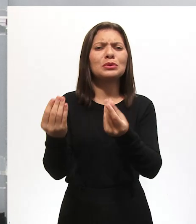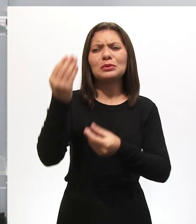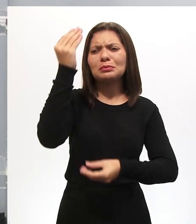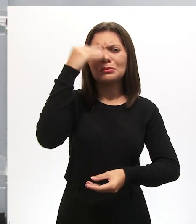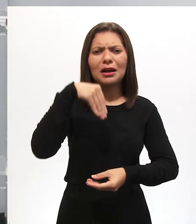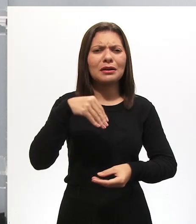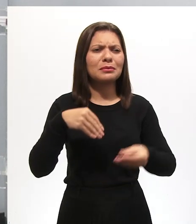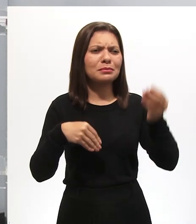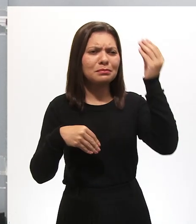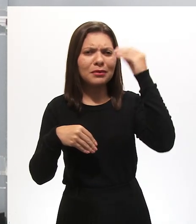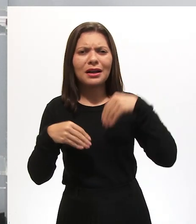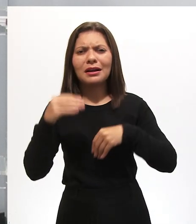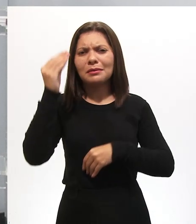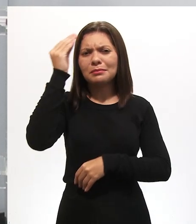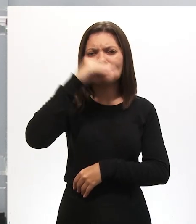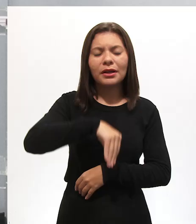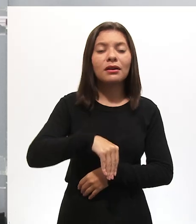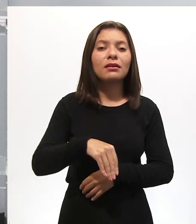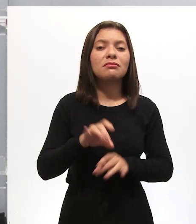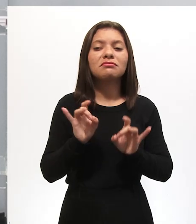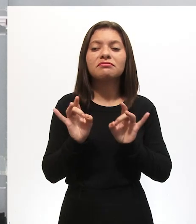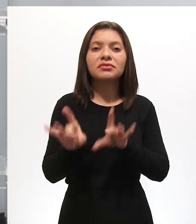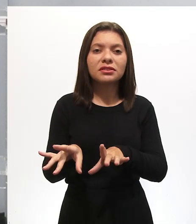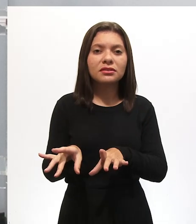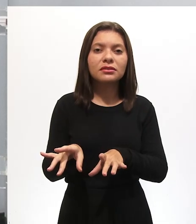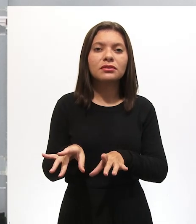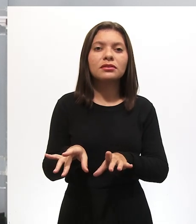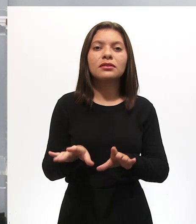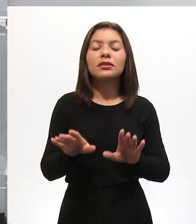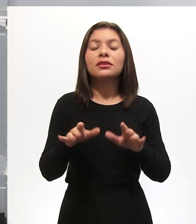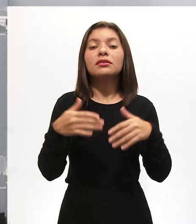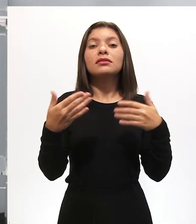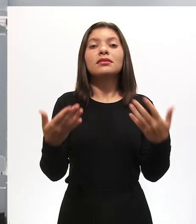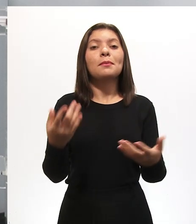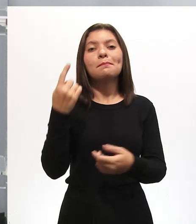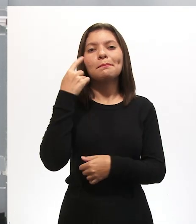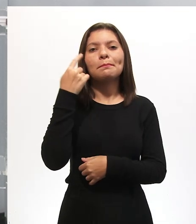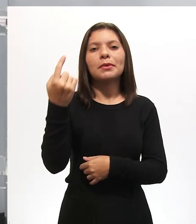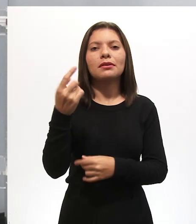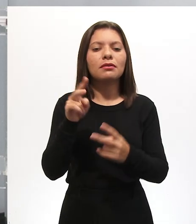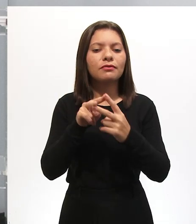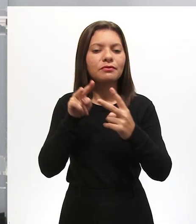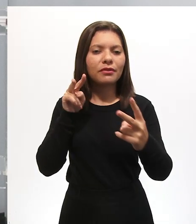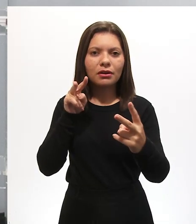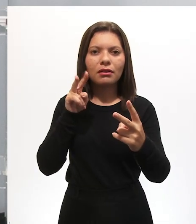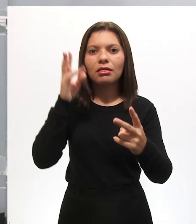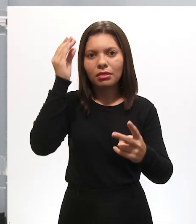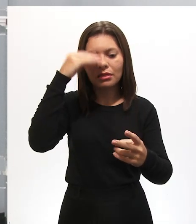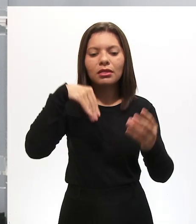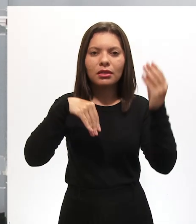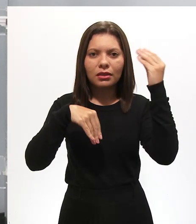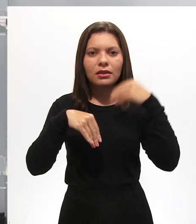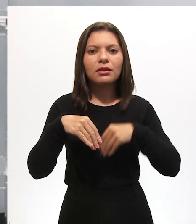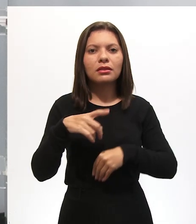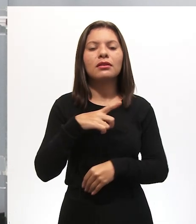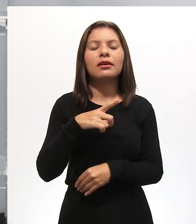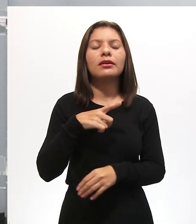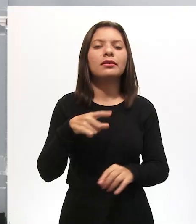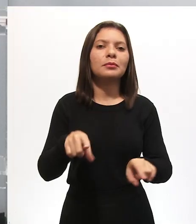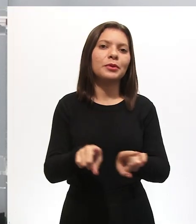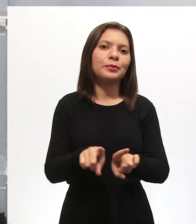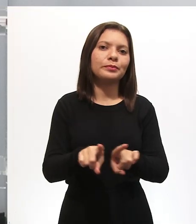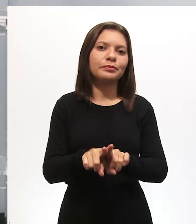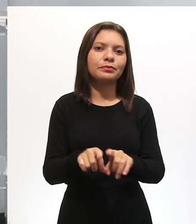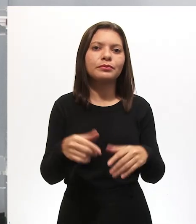no final, o que nós queremos é a qualidade do ensino. Então, a ideia de você trazer isso com esse